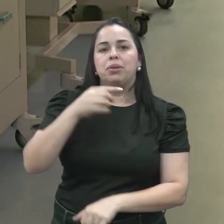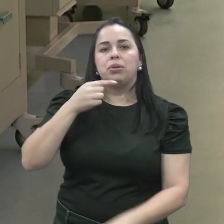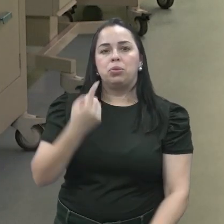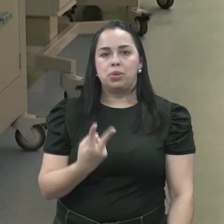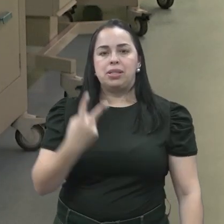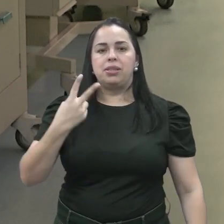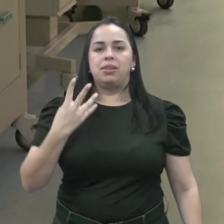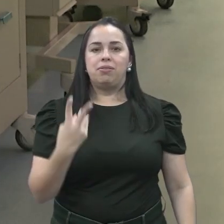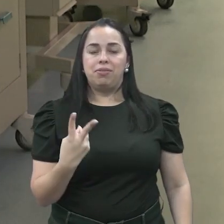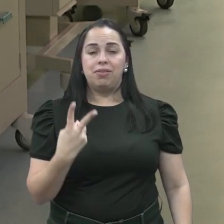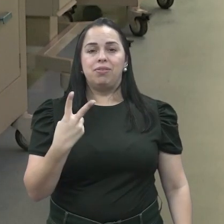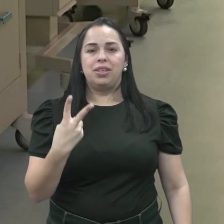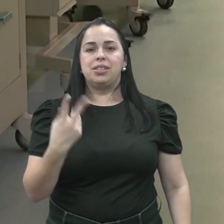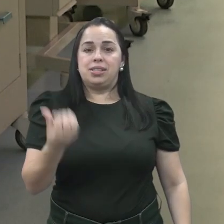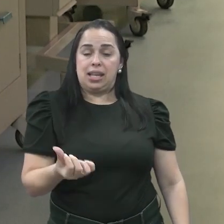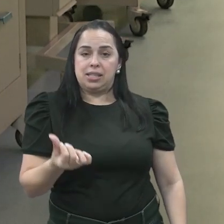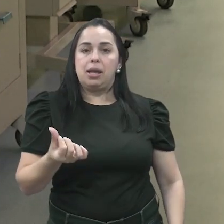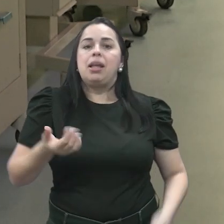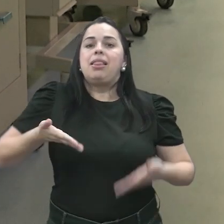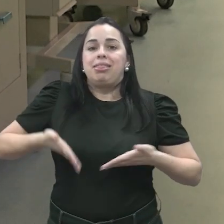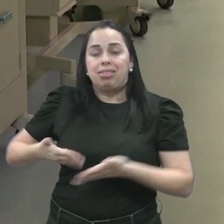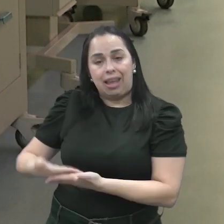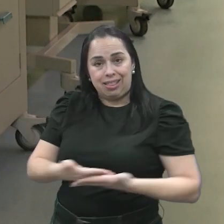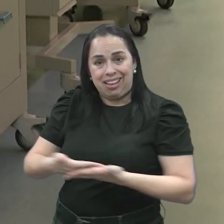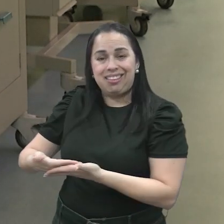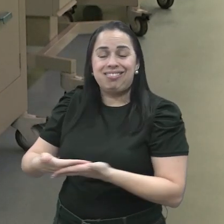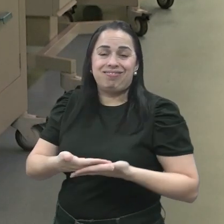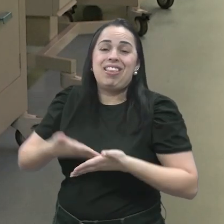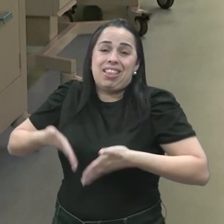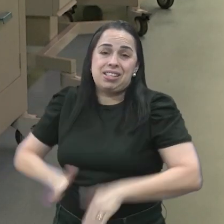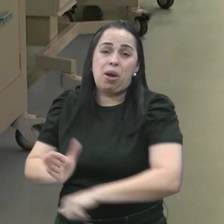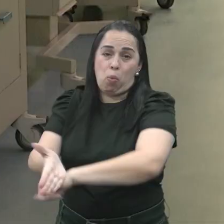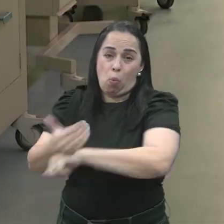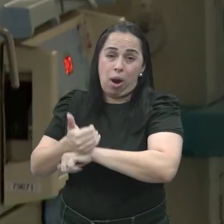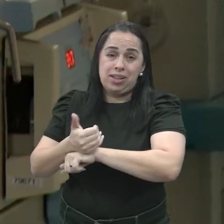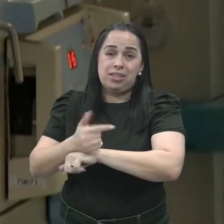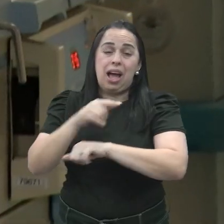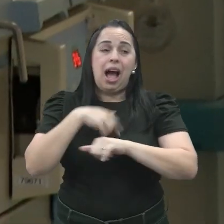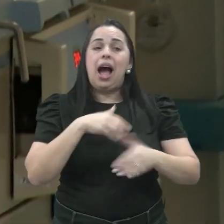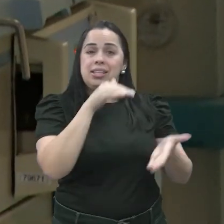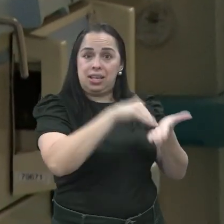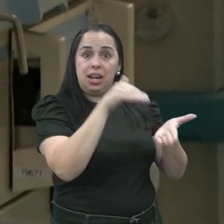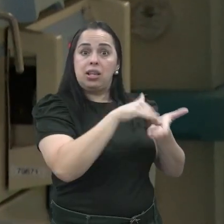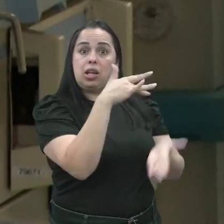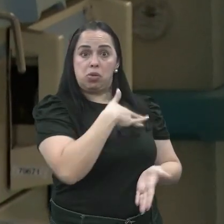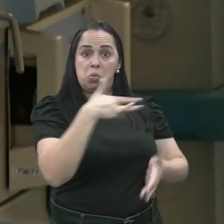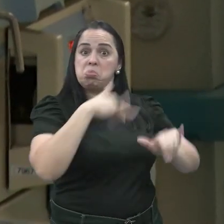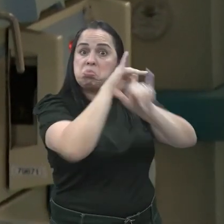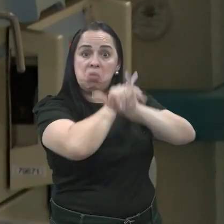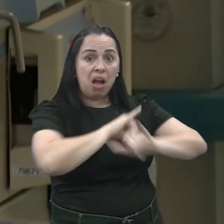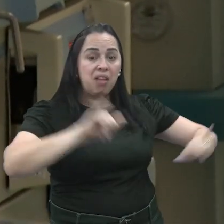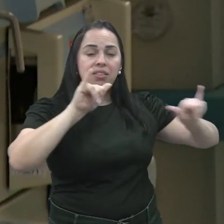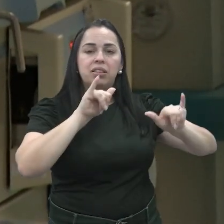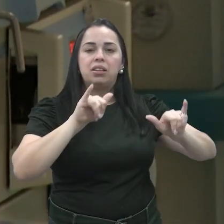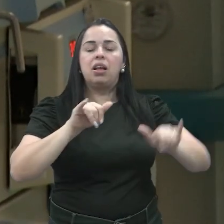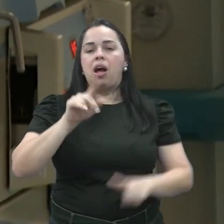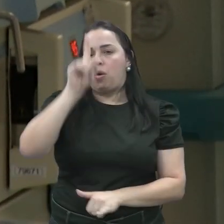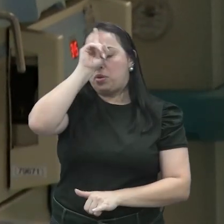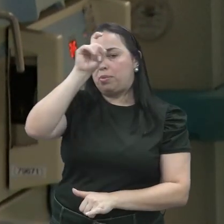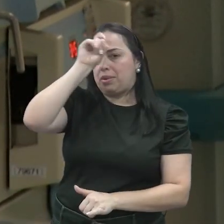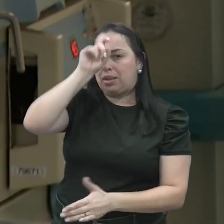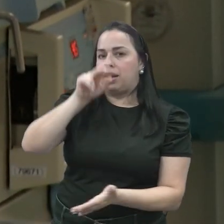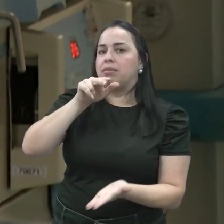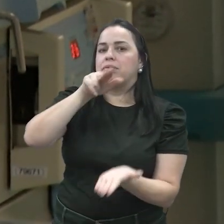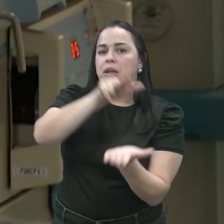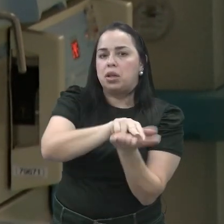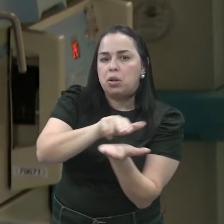2024, 4.226 bebês nasceram prematuros, de acordo com a Secretaria de Saúde. A unidade neonatal